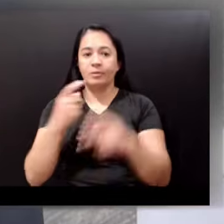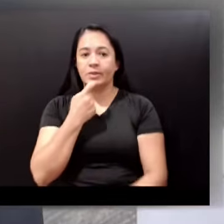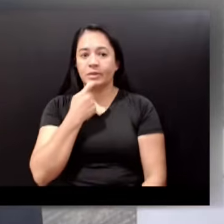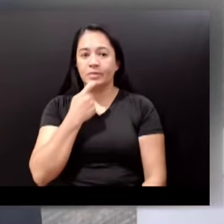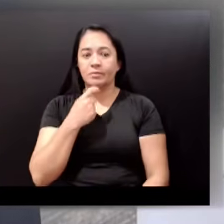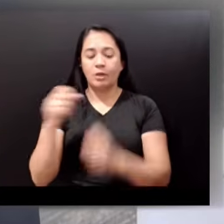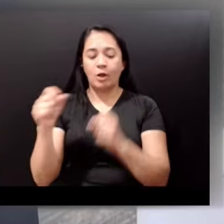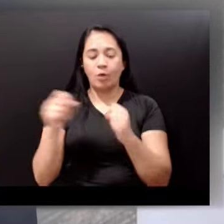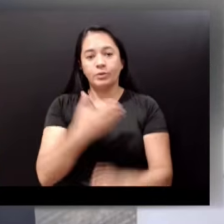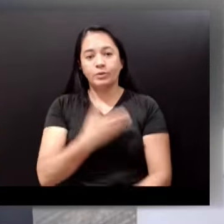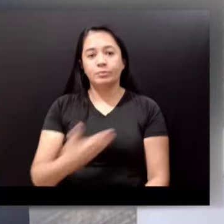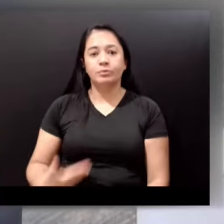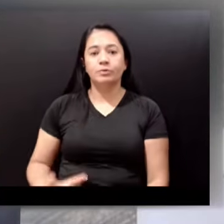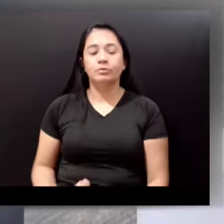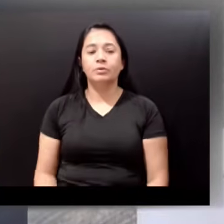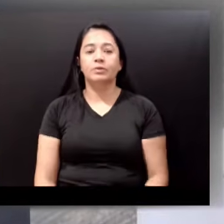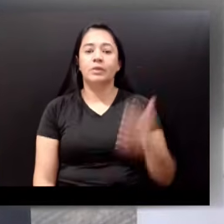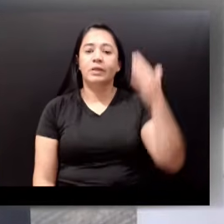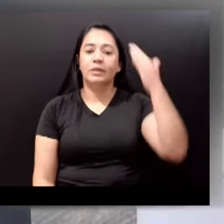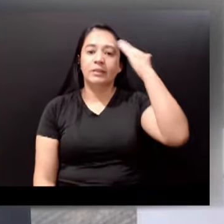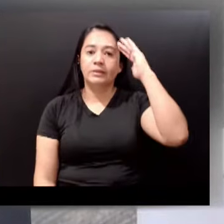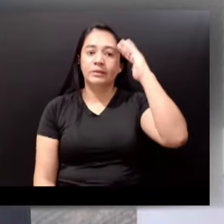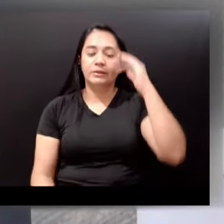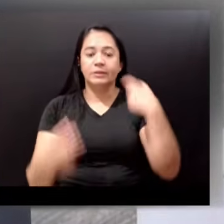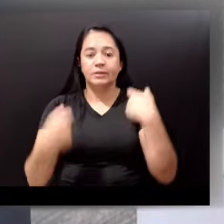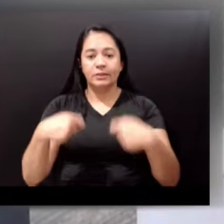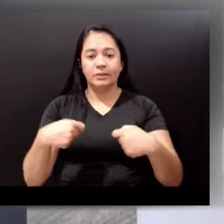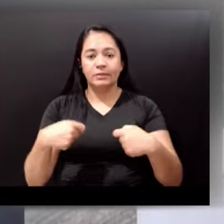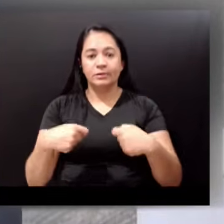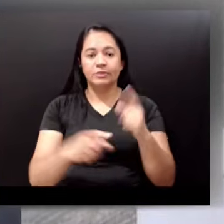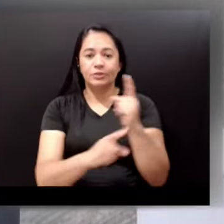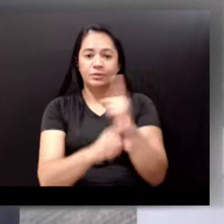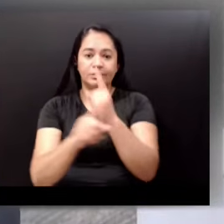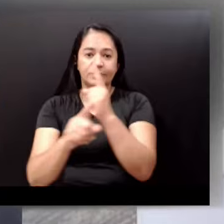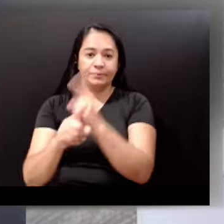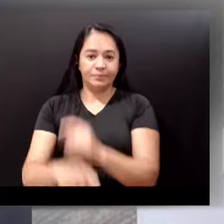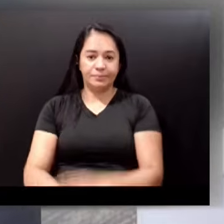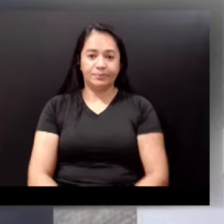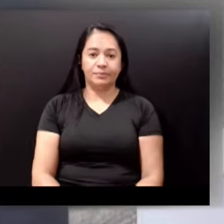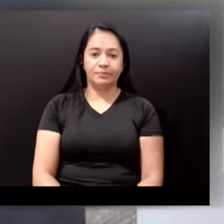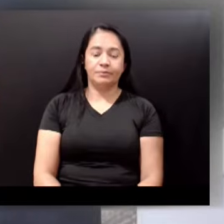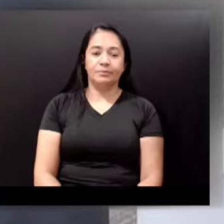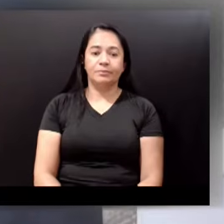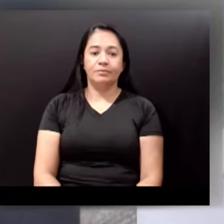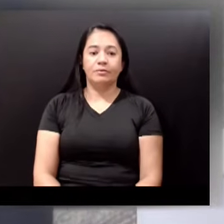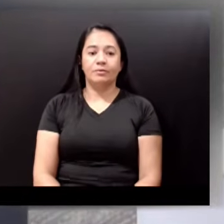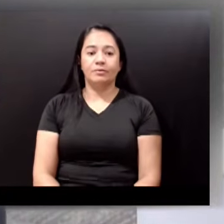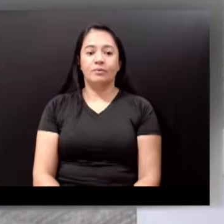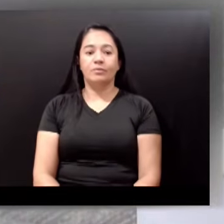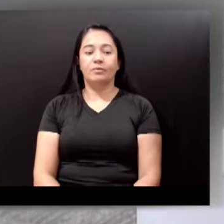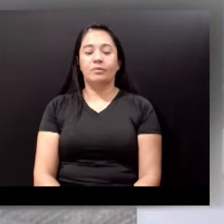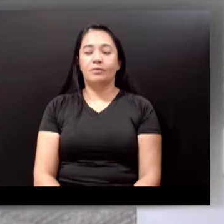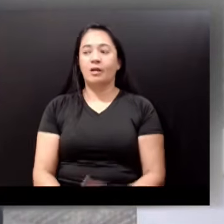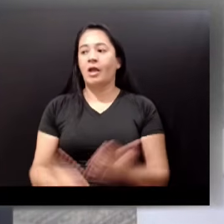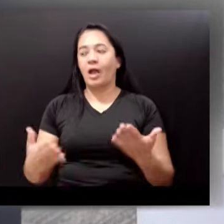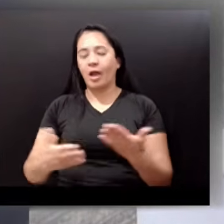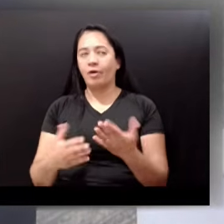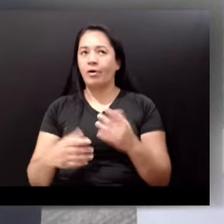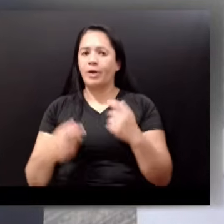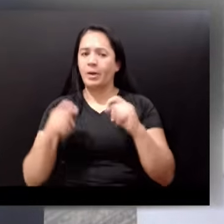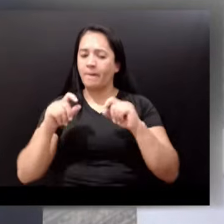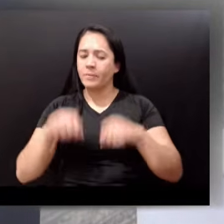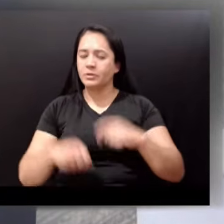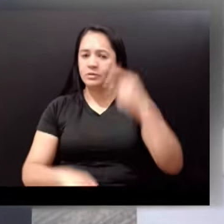né, a necessidade de atender esse projeto. Com esse guia em mãos, então, vai ser possível pensar políticas públicas que